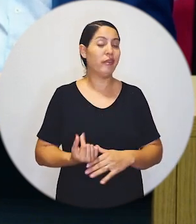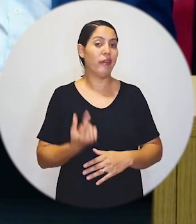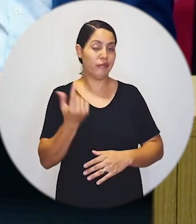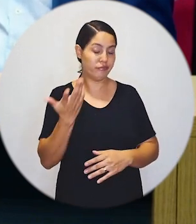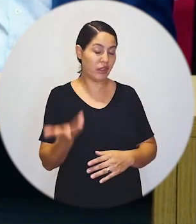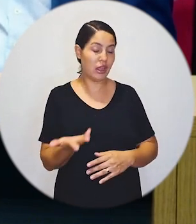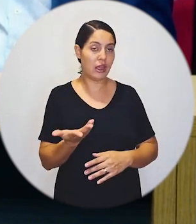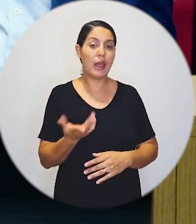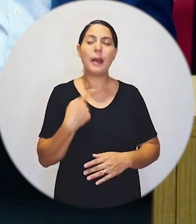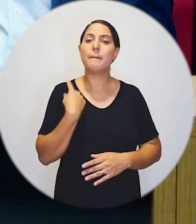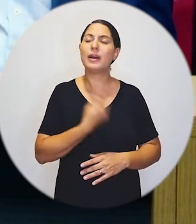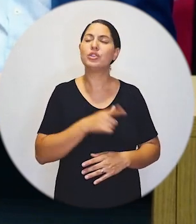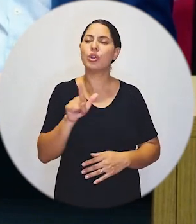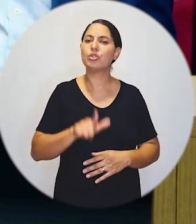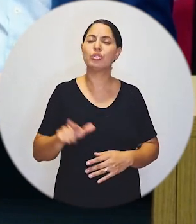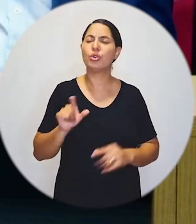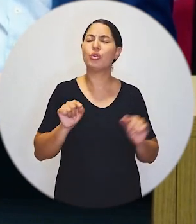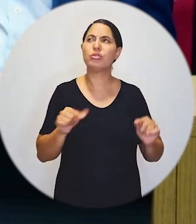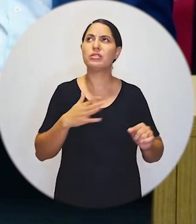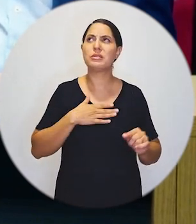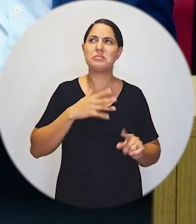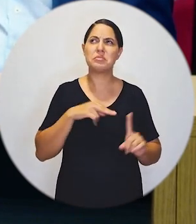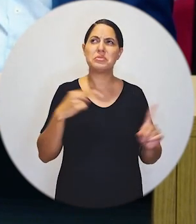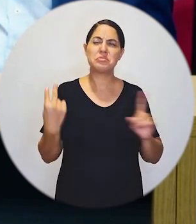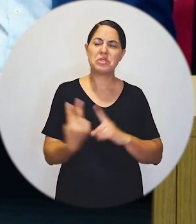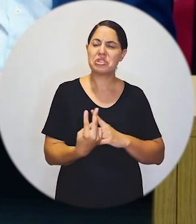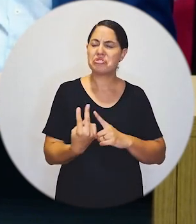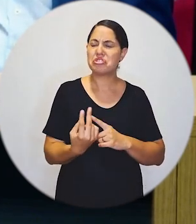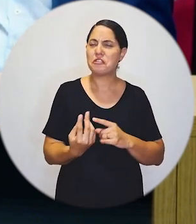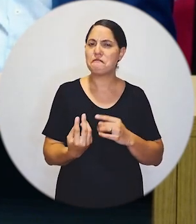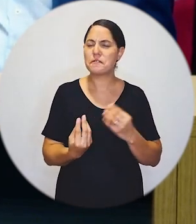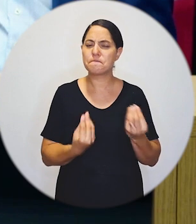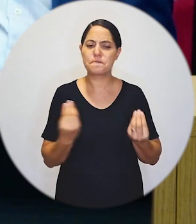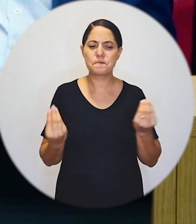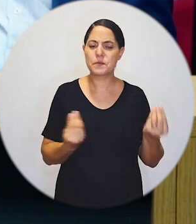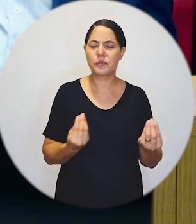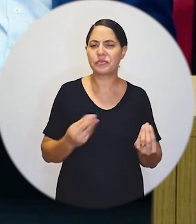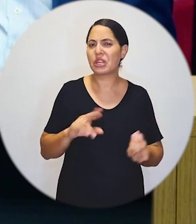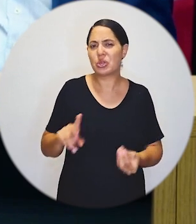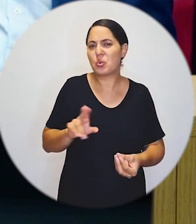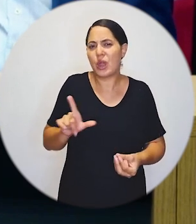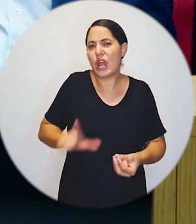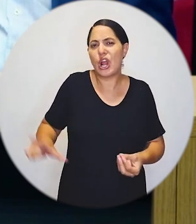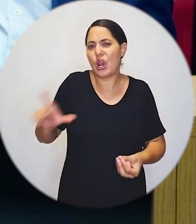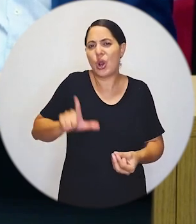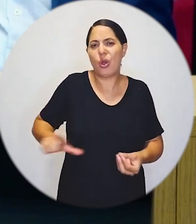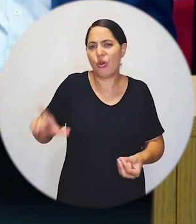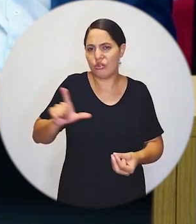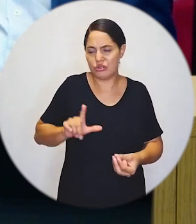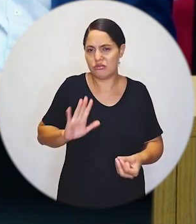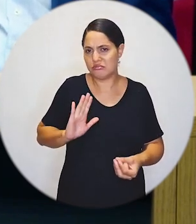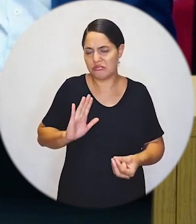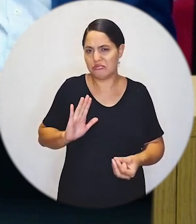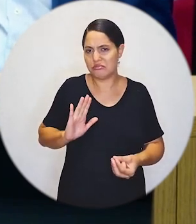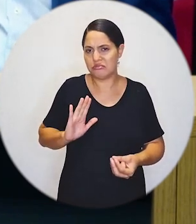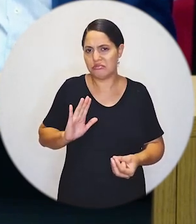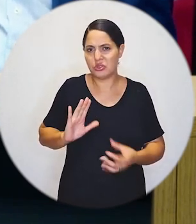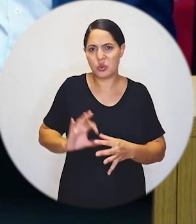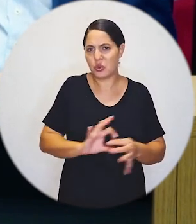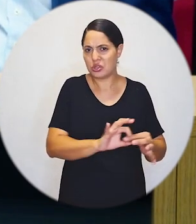custos. Agora, a lógica, pelo menos na minha perspectiva, não deve ser uma lógica